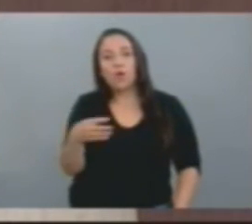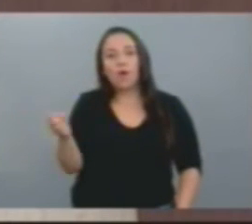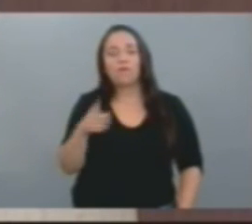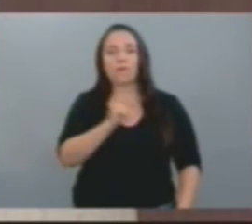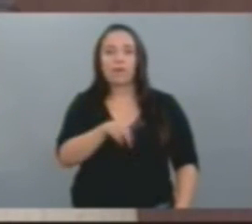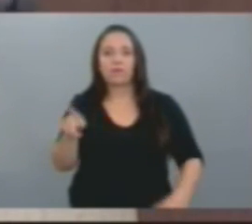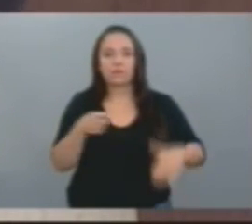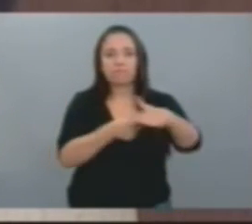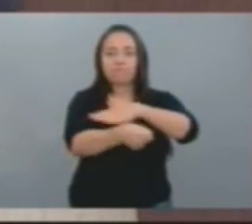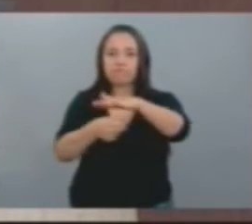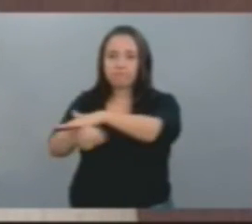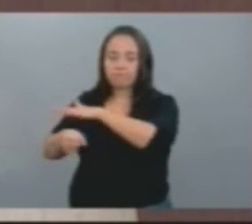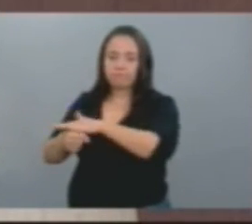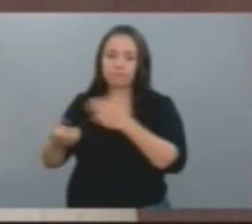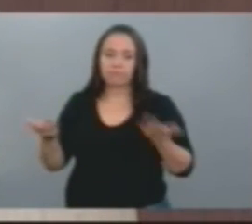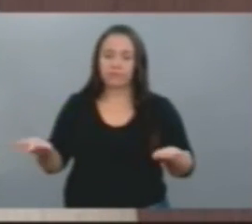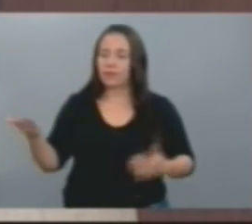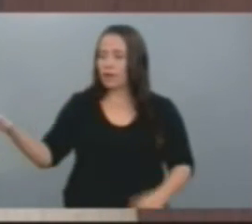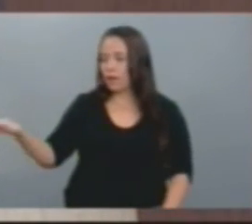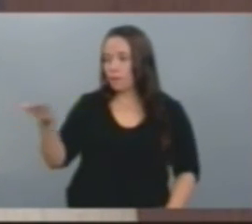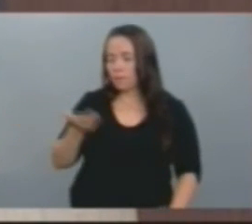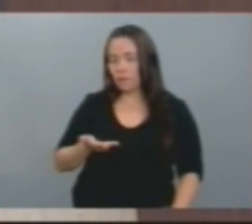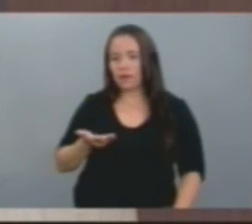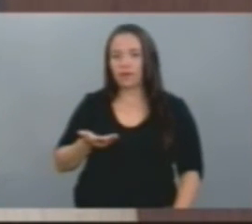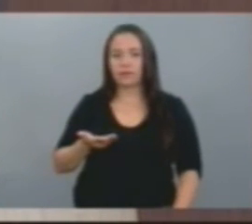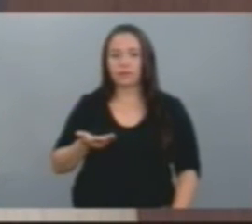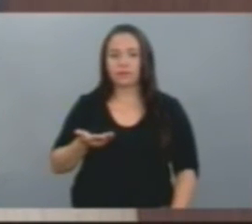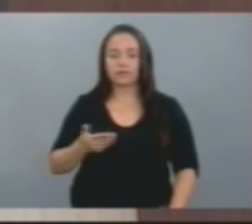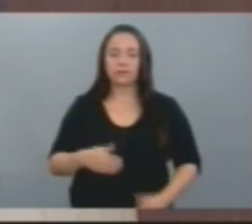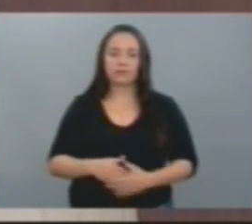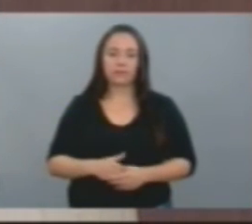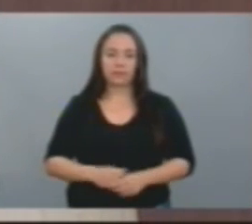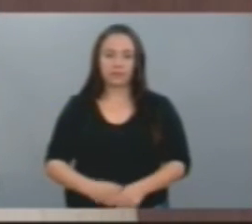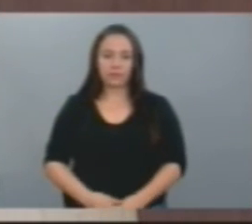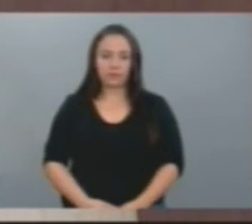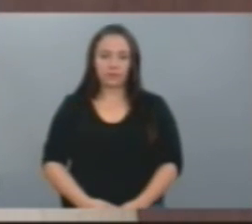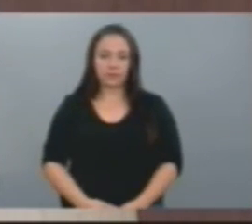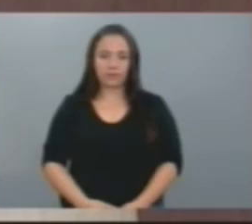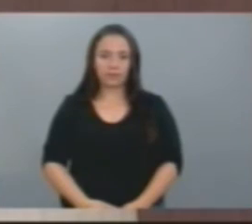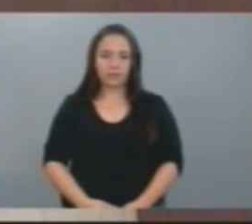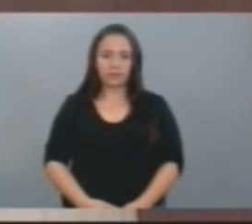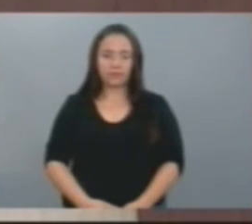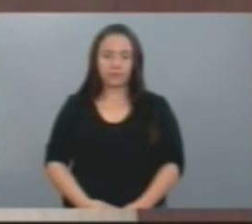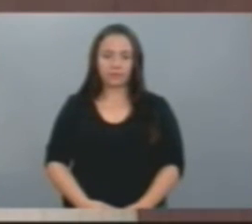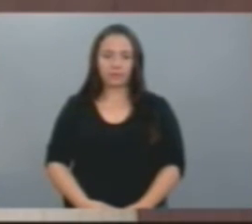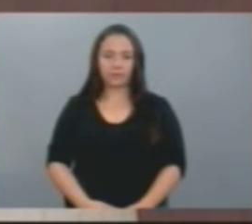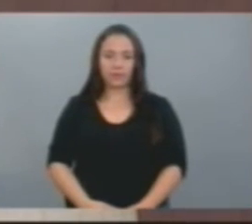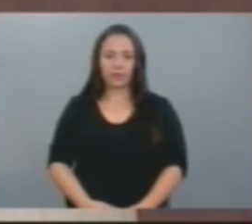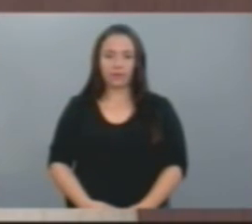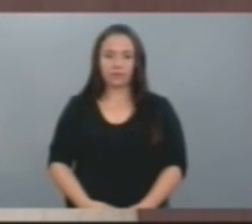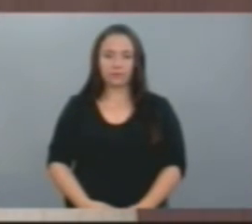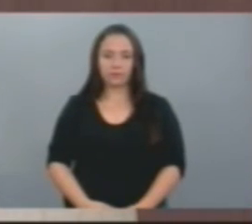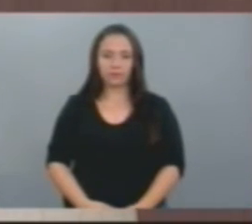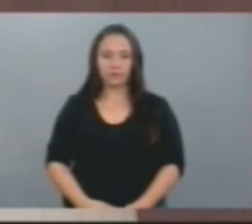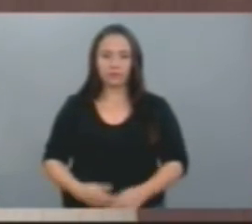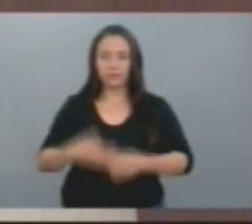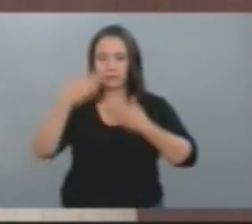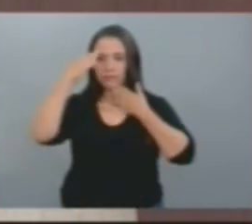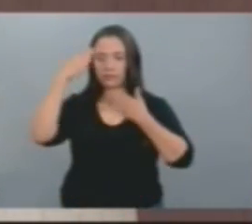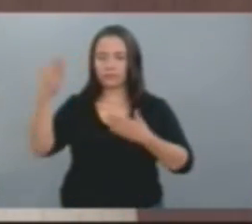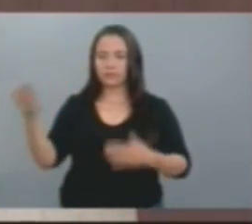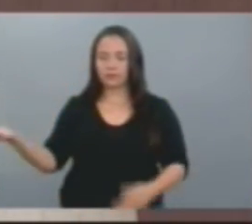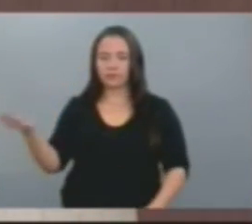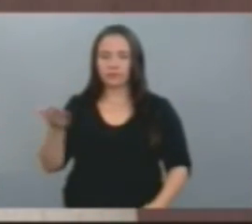Portanto, deputado Roberto Mesquita, eu ouço a sua parte e peço a compreensão, por gentileza, do deputado... Mais 3 minutos, deputado, Vossa Excelência. Lhe agradeço muito. Deputado